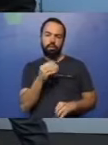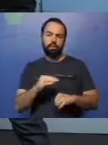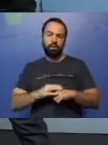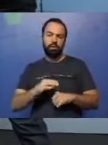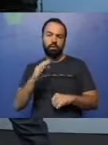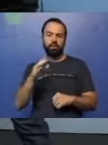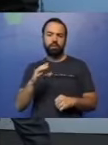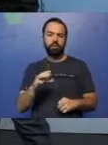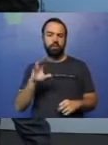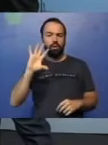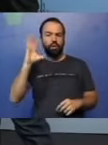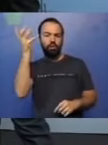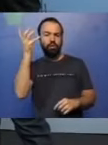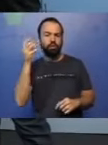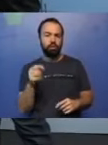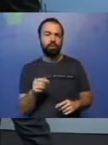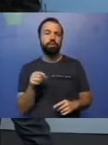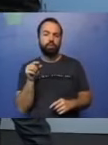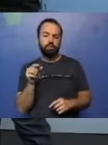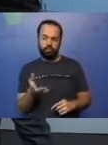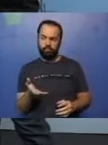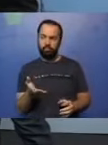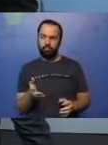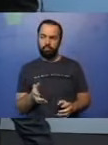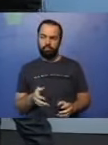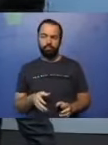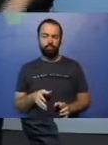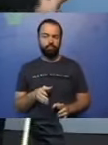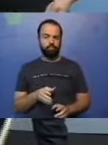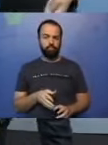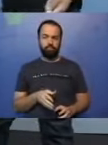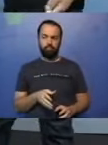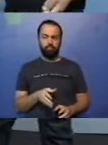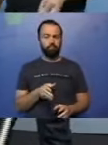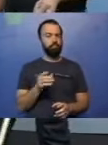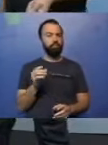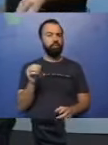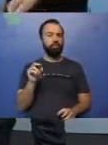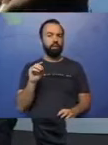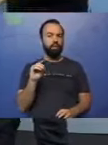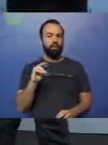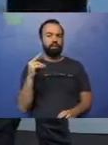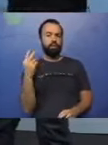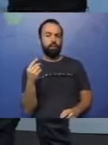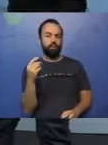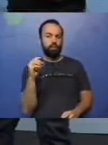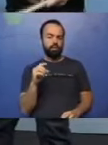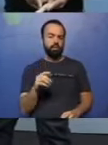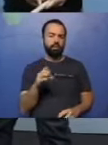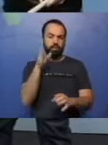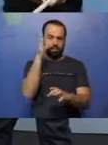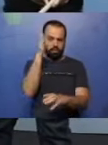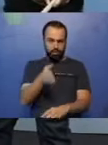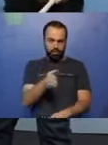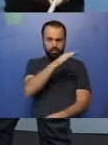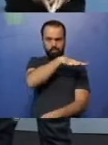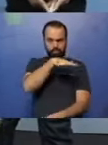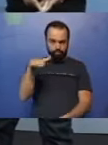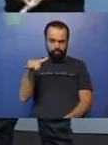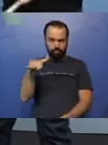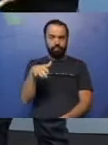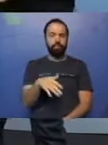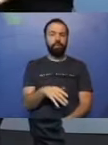Agora, se eu dividir no meio, duas amarelas, duas azul, qual seria